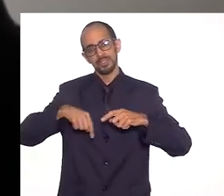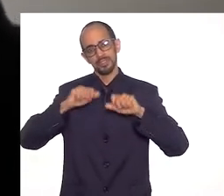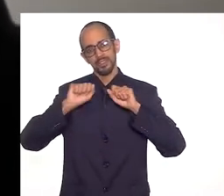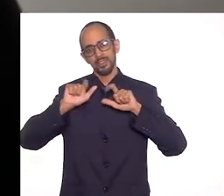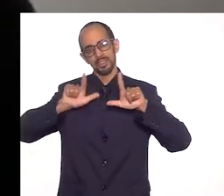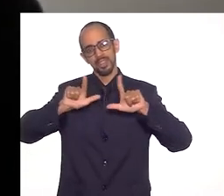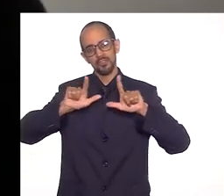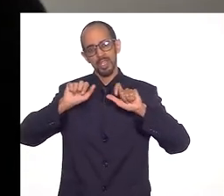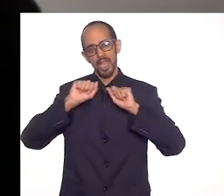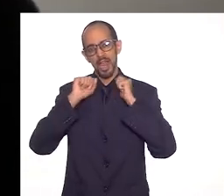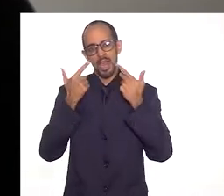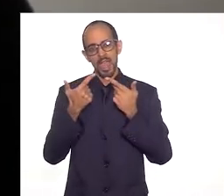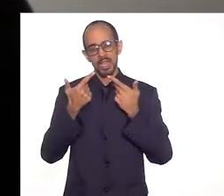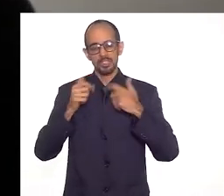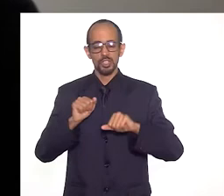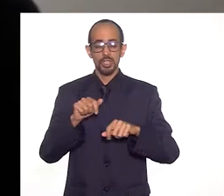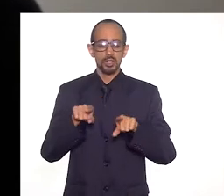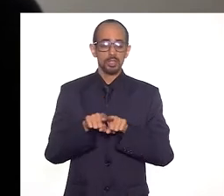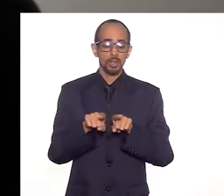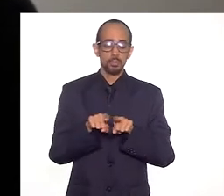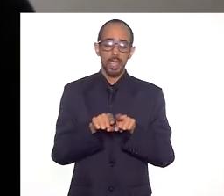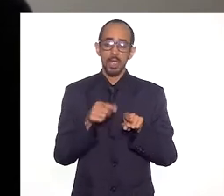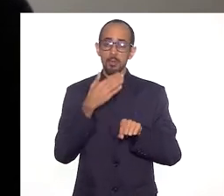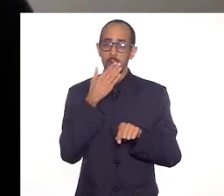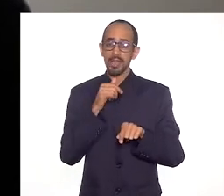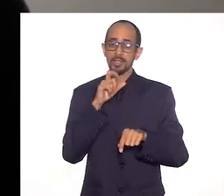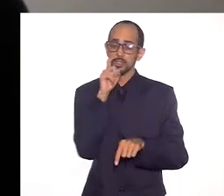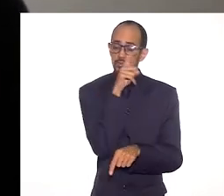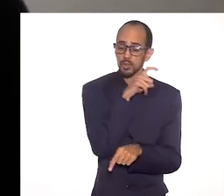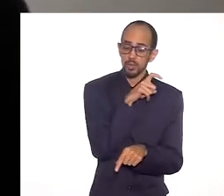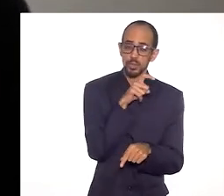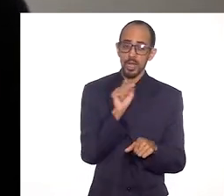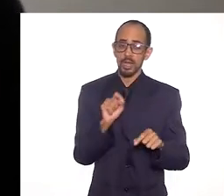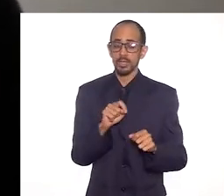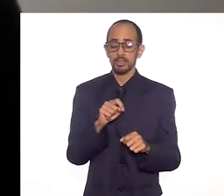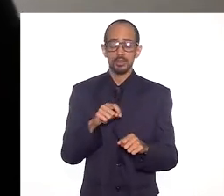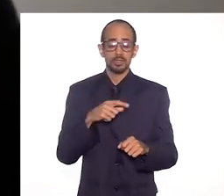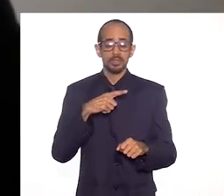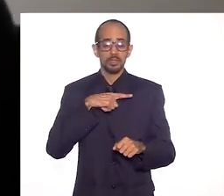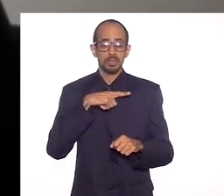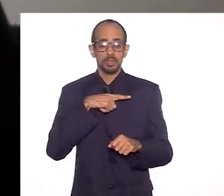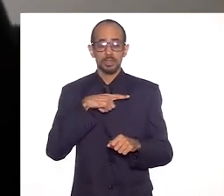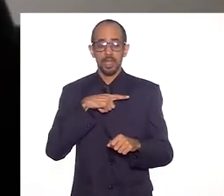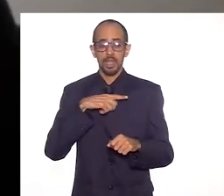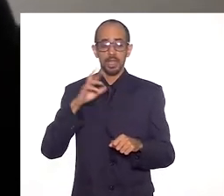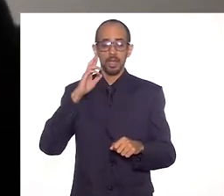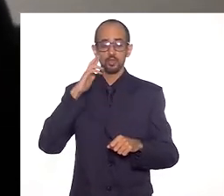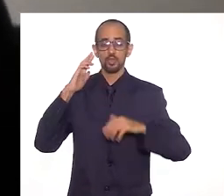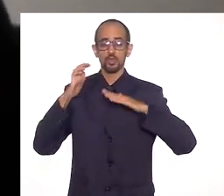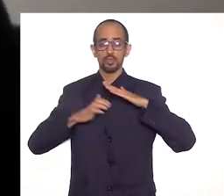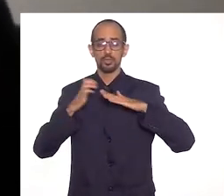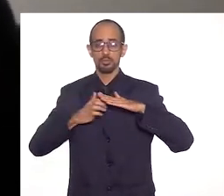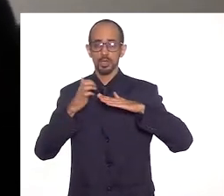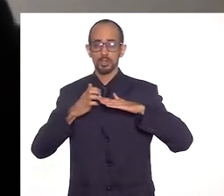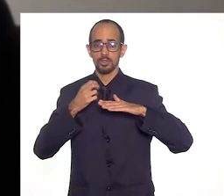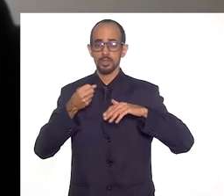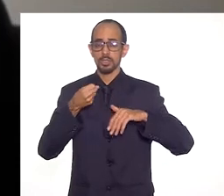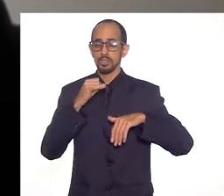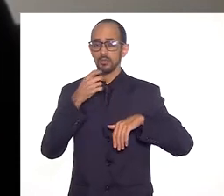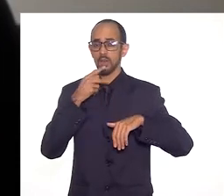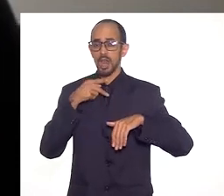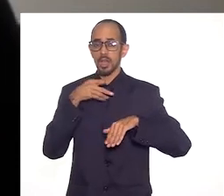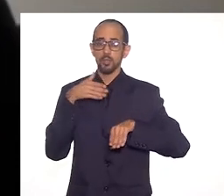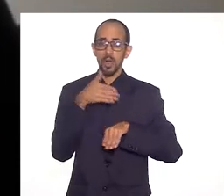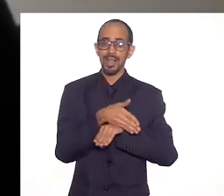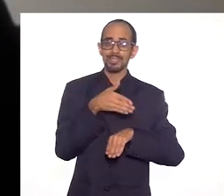Alerj, trouxesse um pouquinho quais são as dificuldades encontradas e relatadas pelos empreendedores quando se fala dessa questão